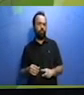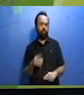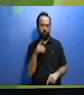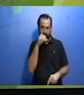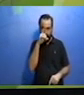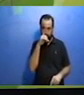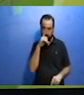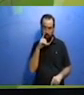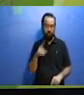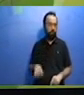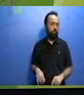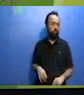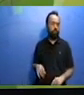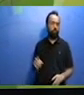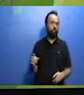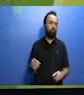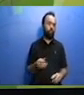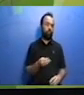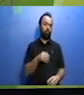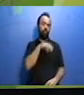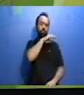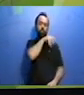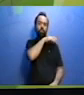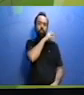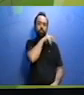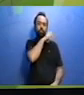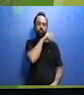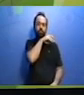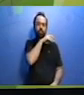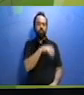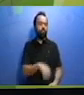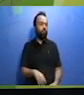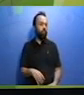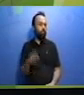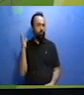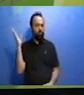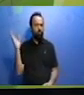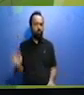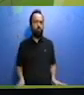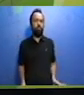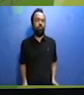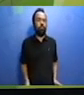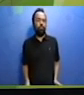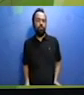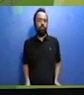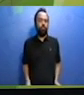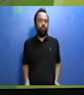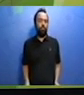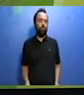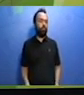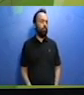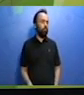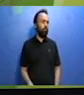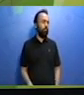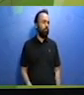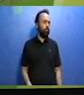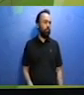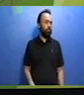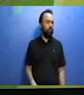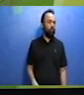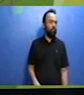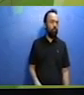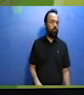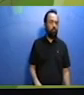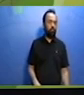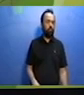impactantes. E aqui o impacto a essas atividades litorâneas e também aqueles que se